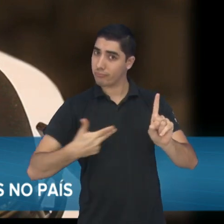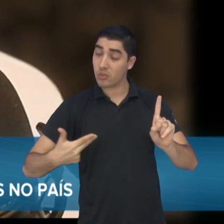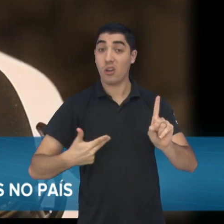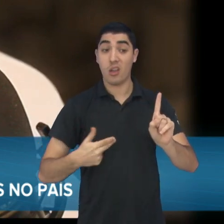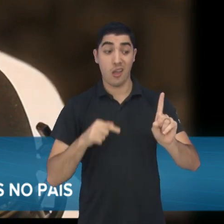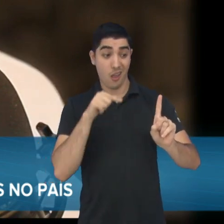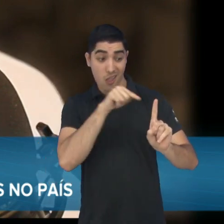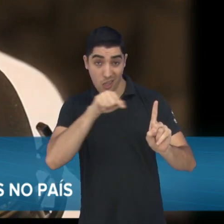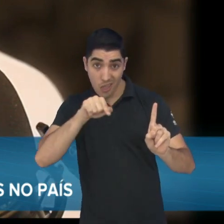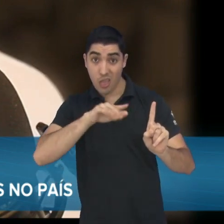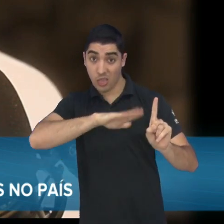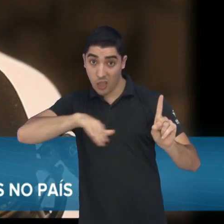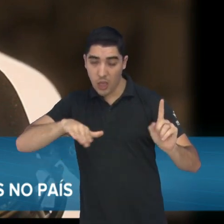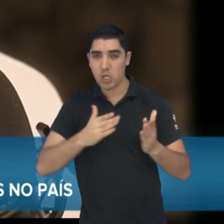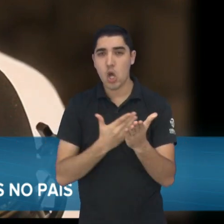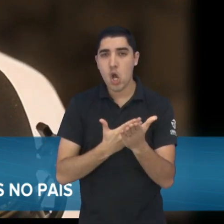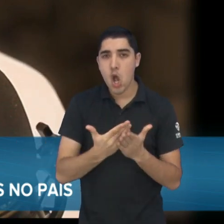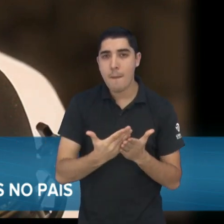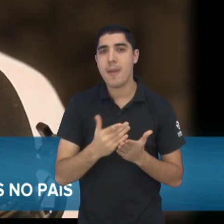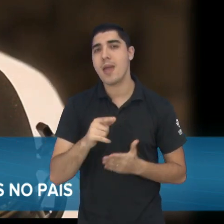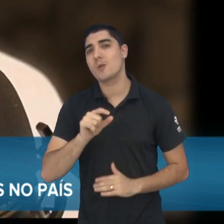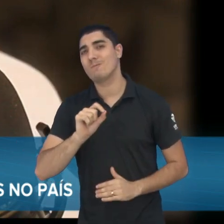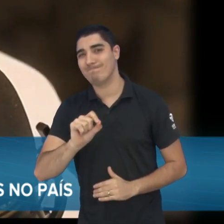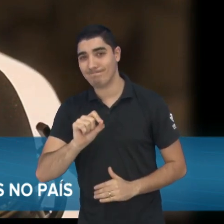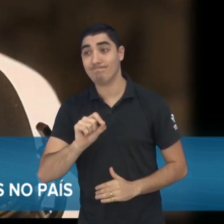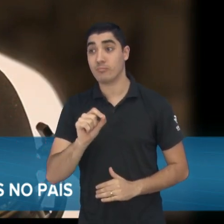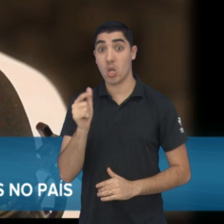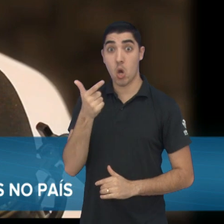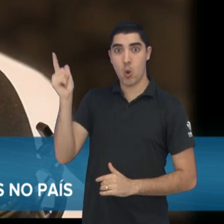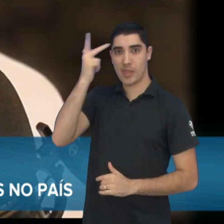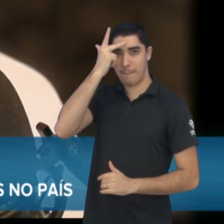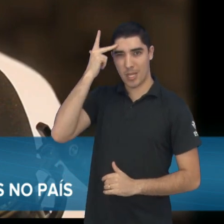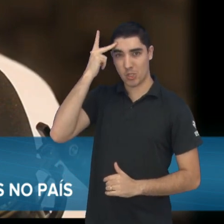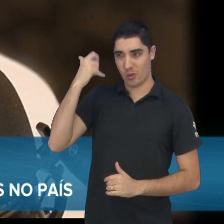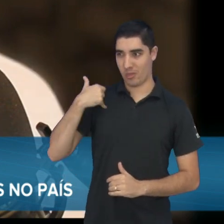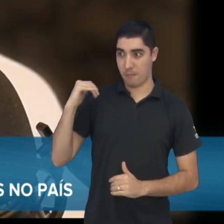sendo envolvidas por maiores de idade, o